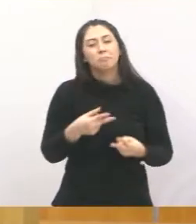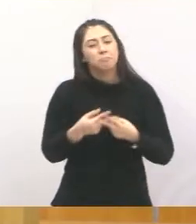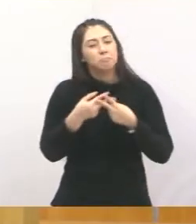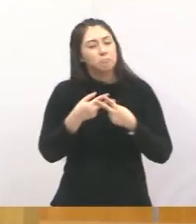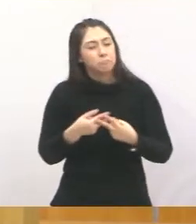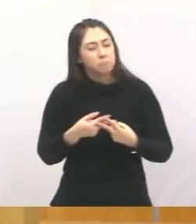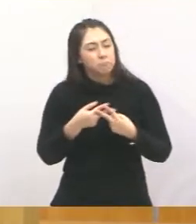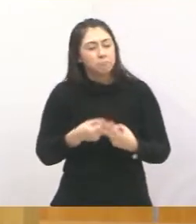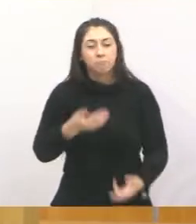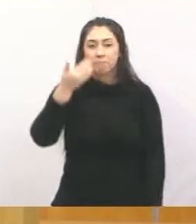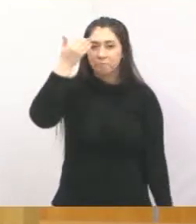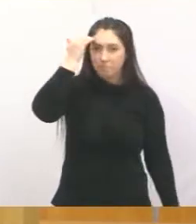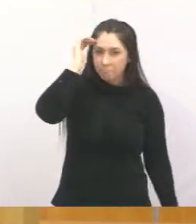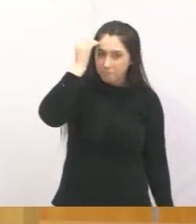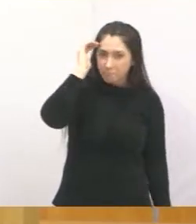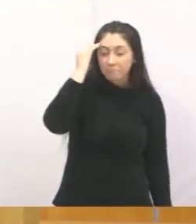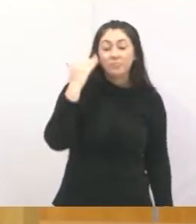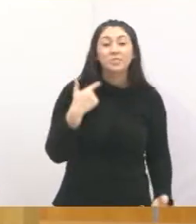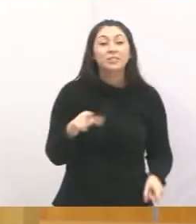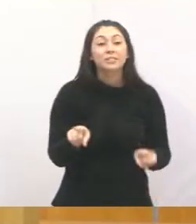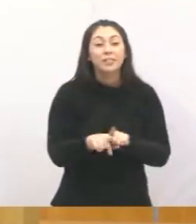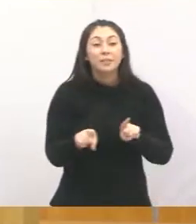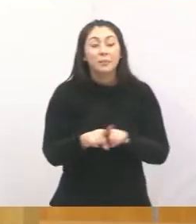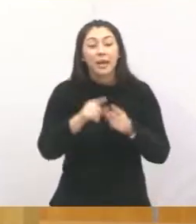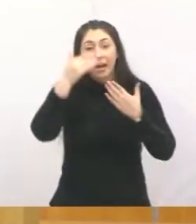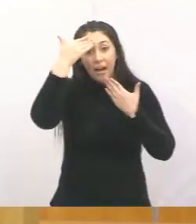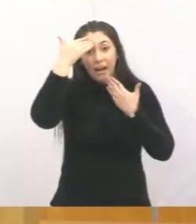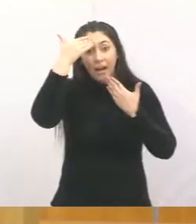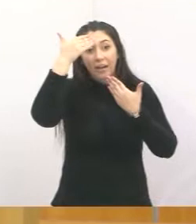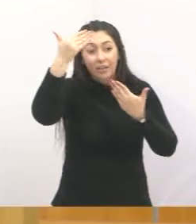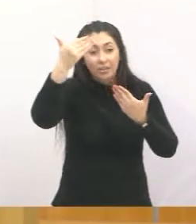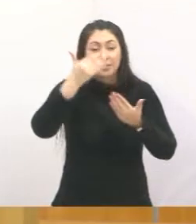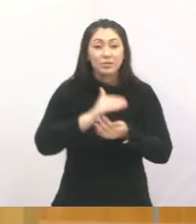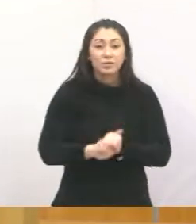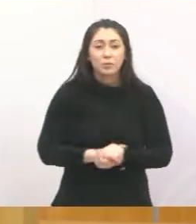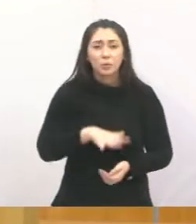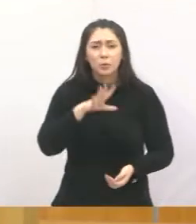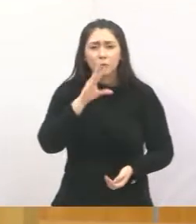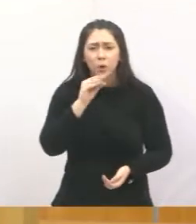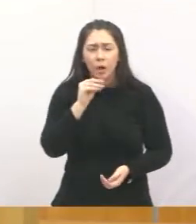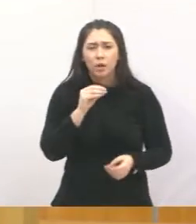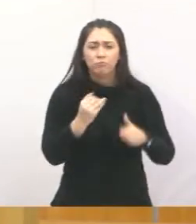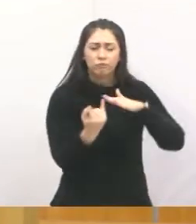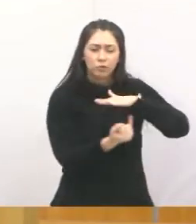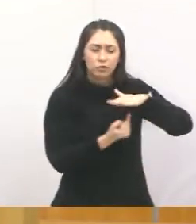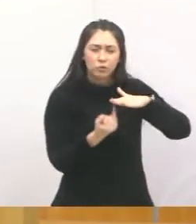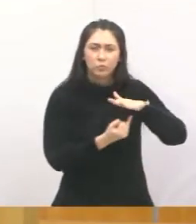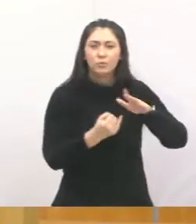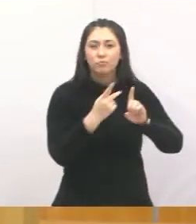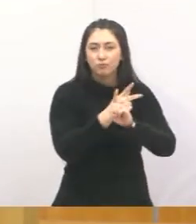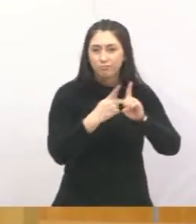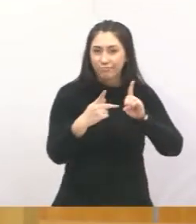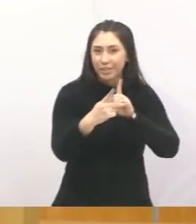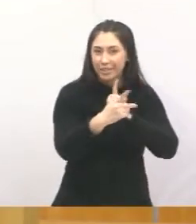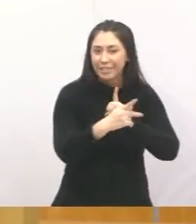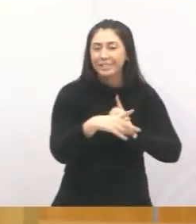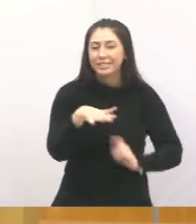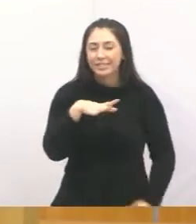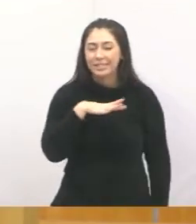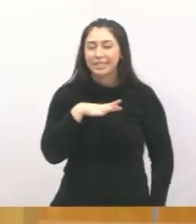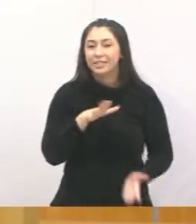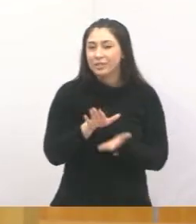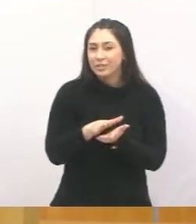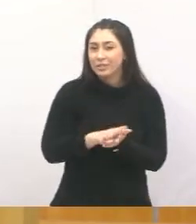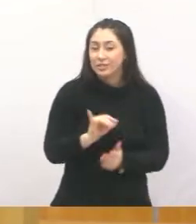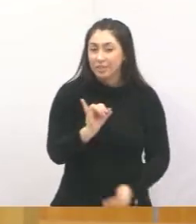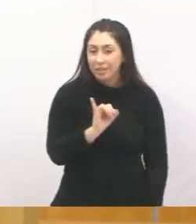da necessidade, agradecer os funcionários do Instituto de Previdência, do IPMJ, um grande